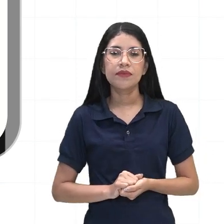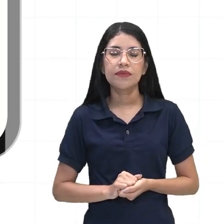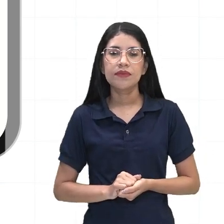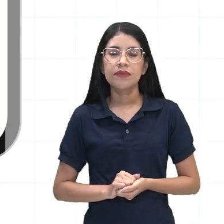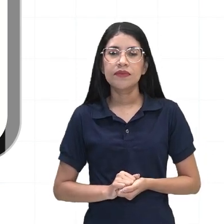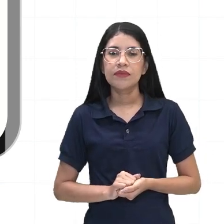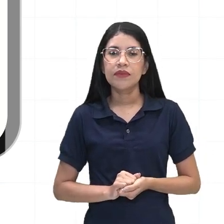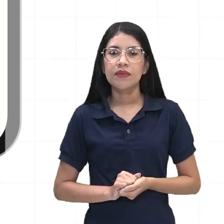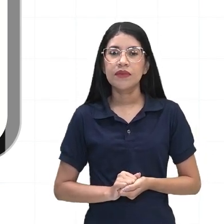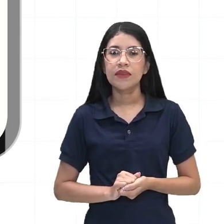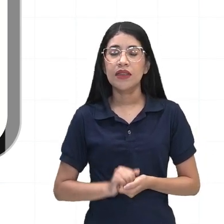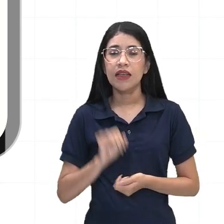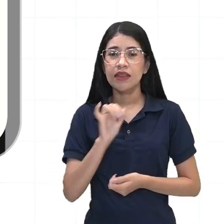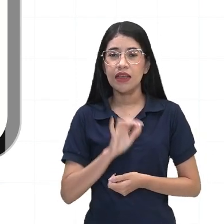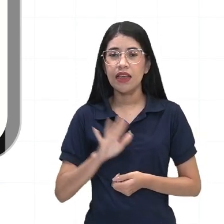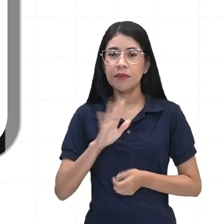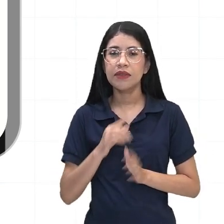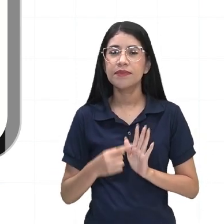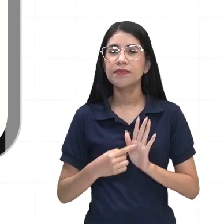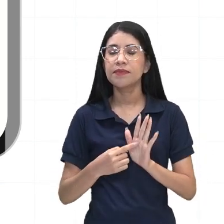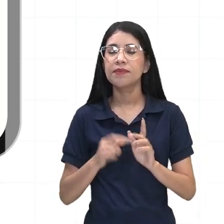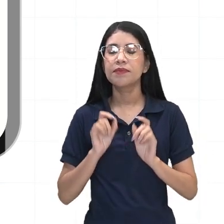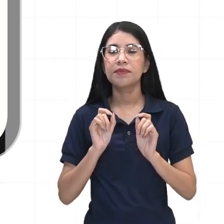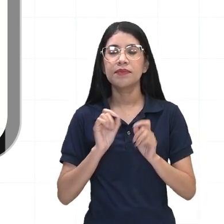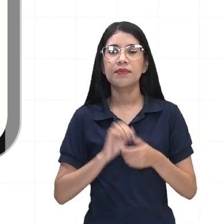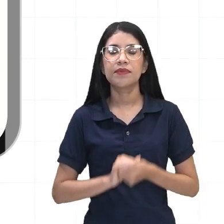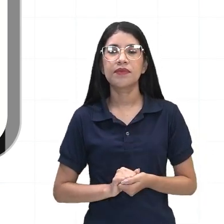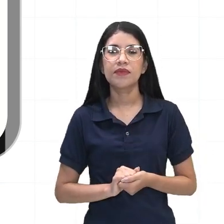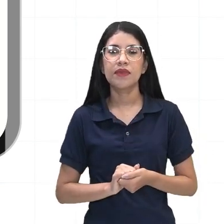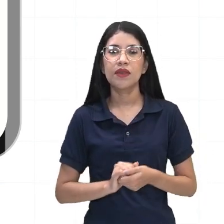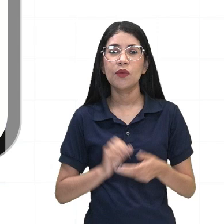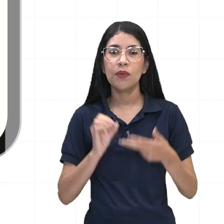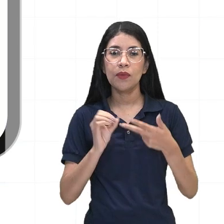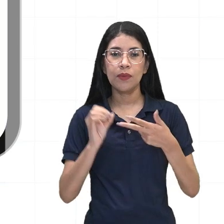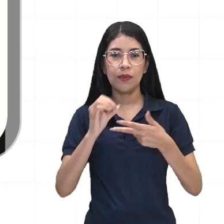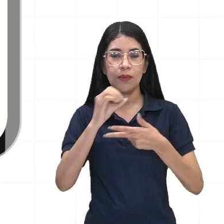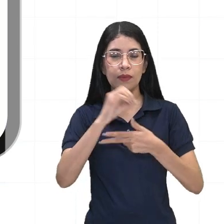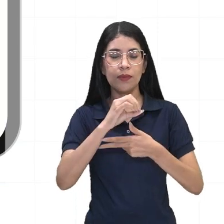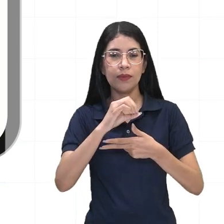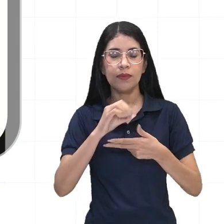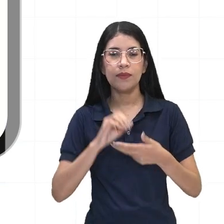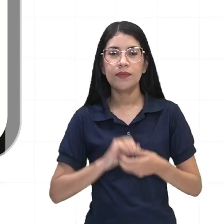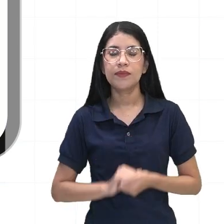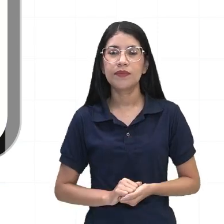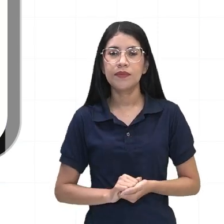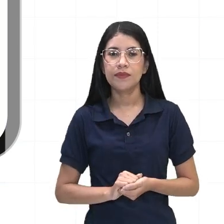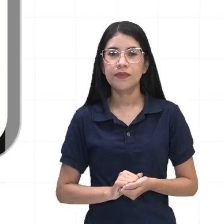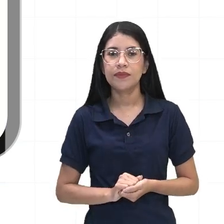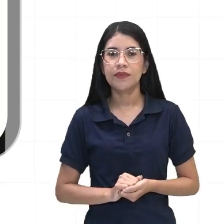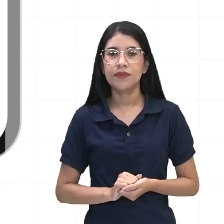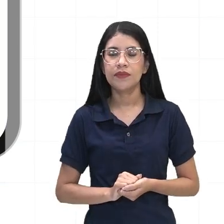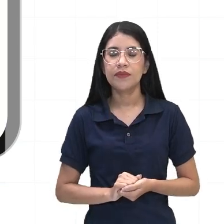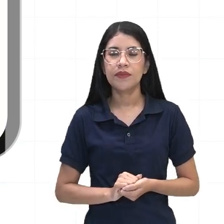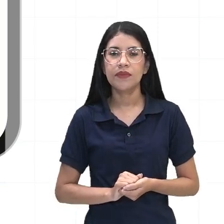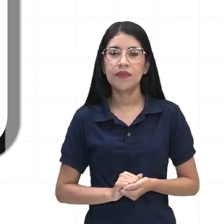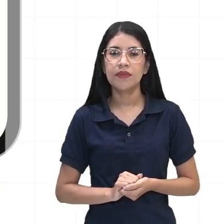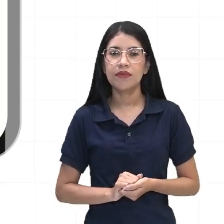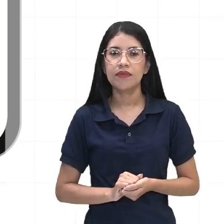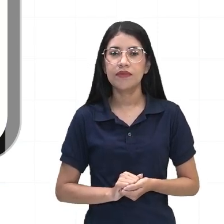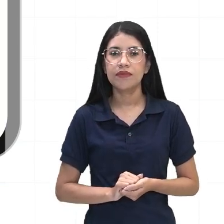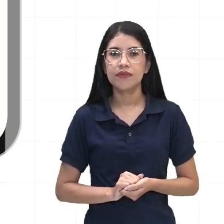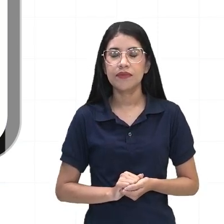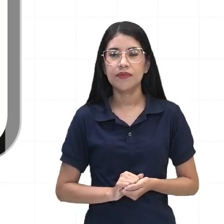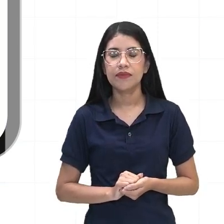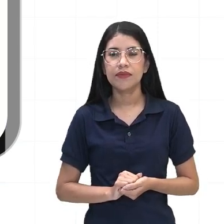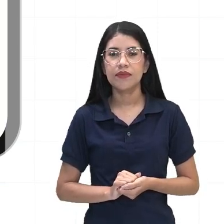só o que vocês estão vendo aí na tela de vocês. Exame Nacional do Ensino Médio, Enem. Isso